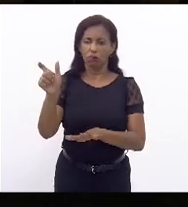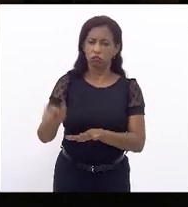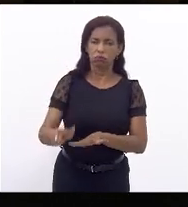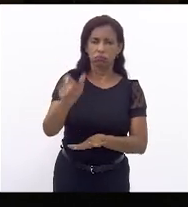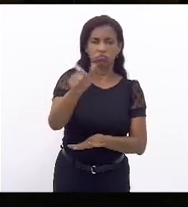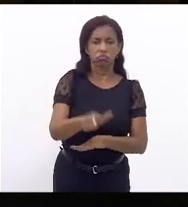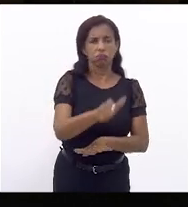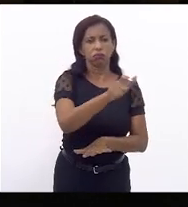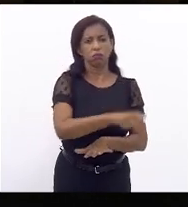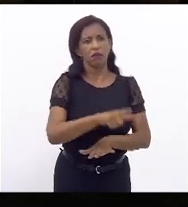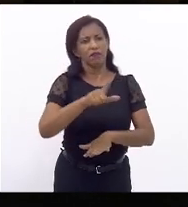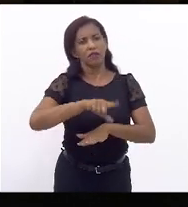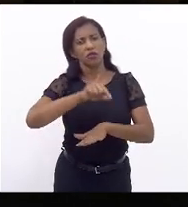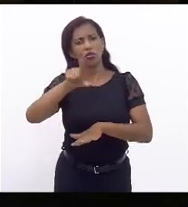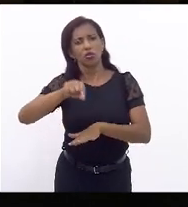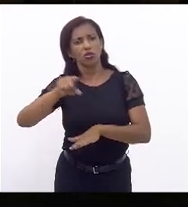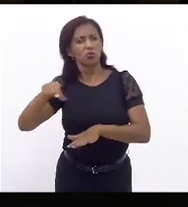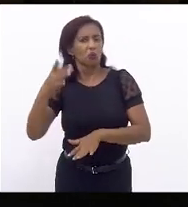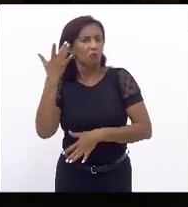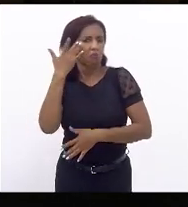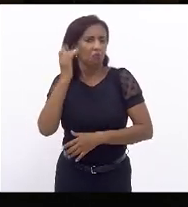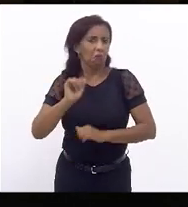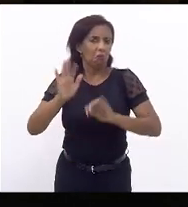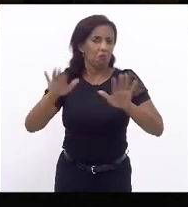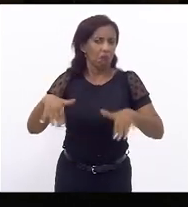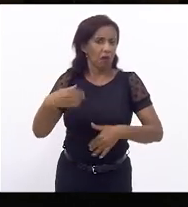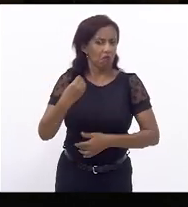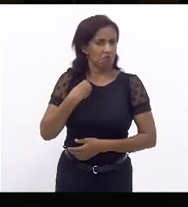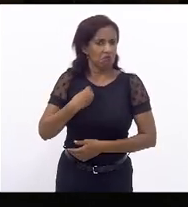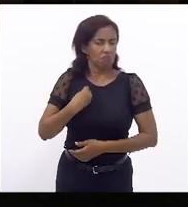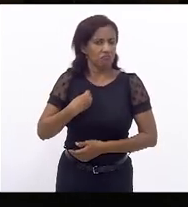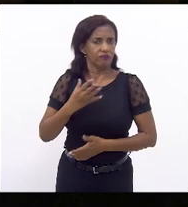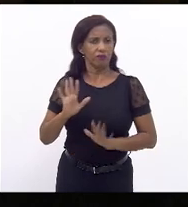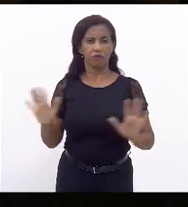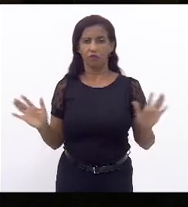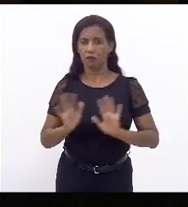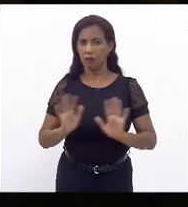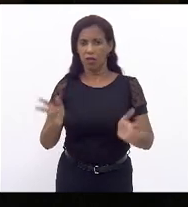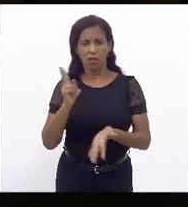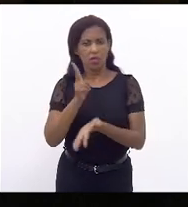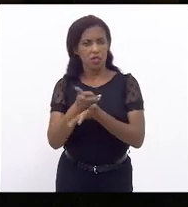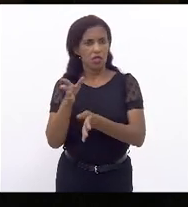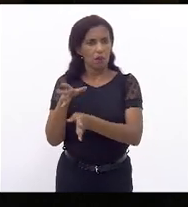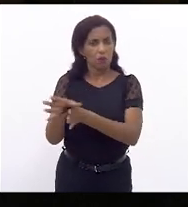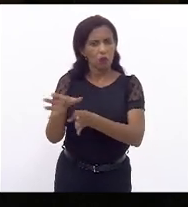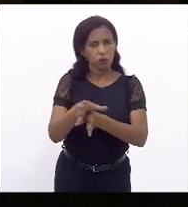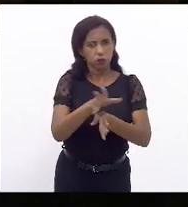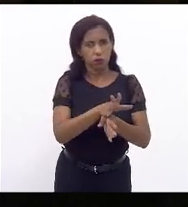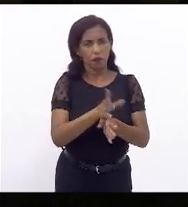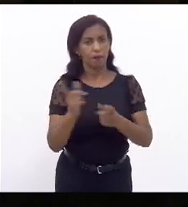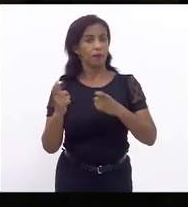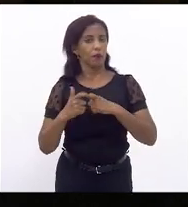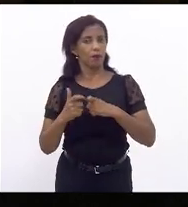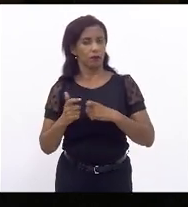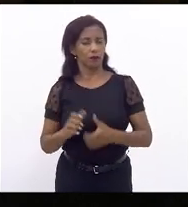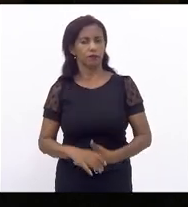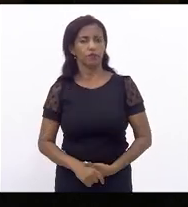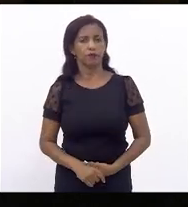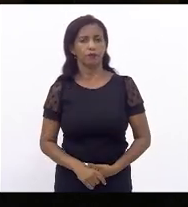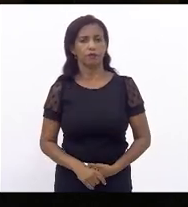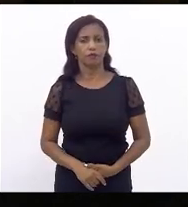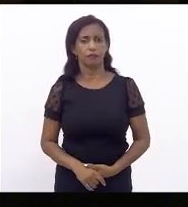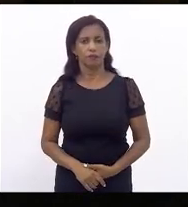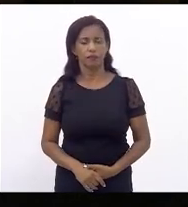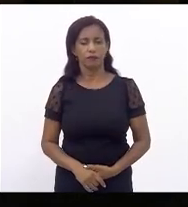cada pessoa fazer a escolha que achar melhor para si mesma, sempre orientada por um médico.